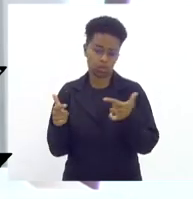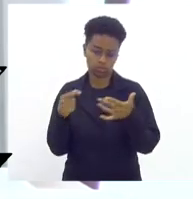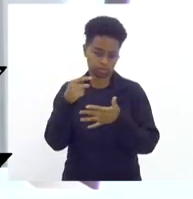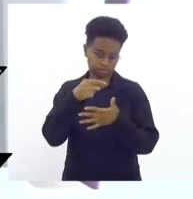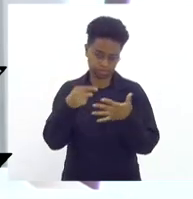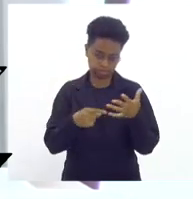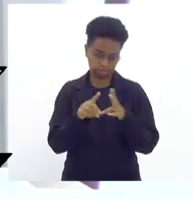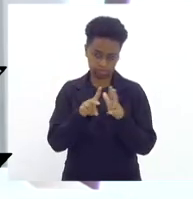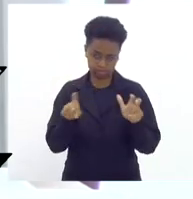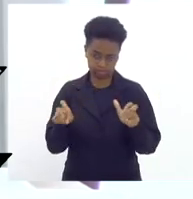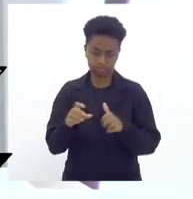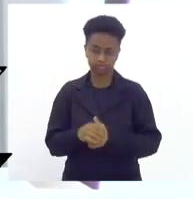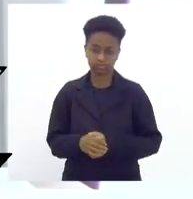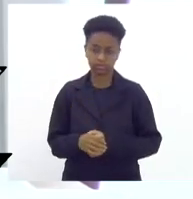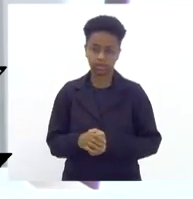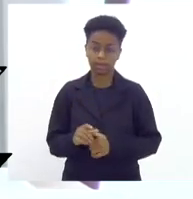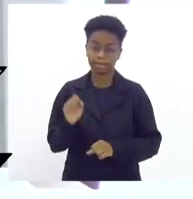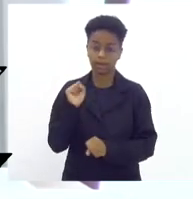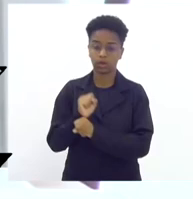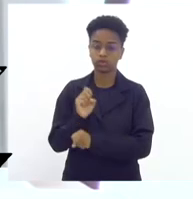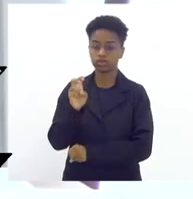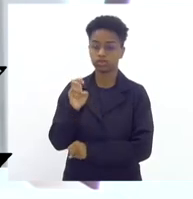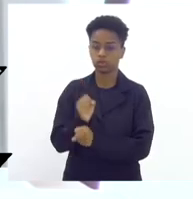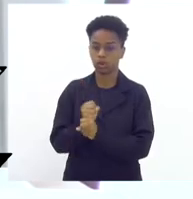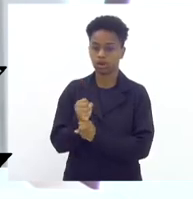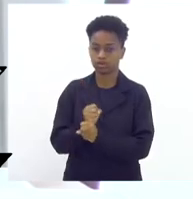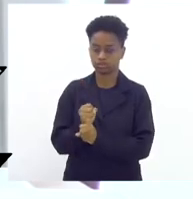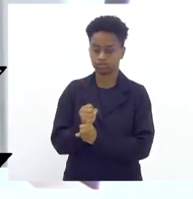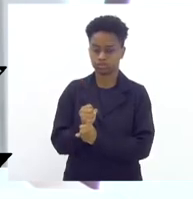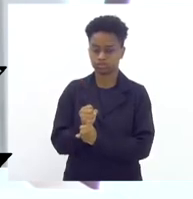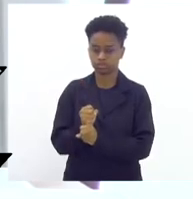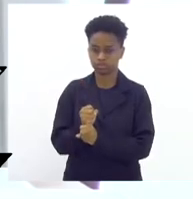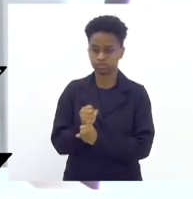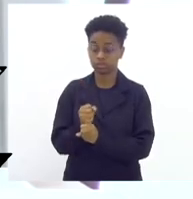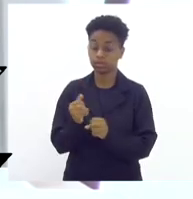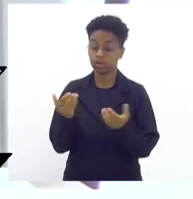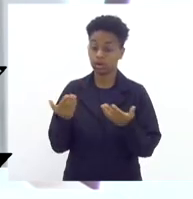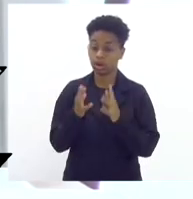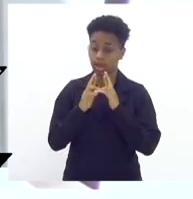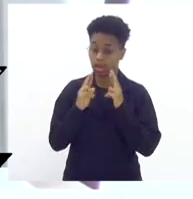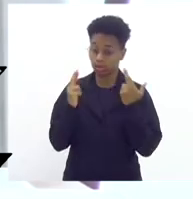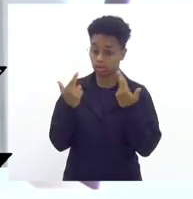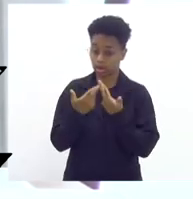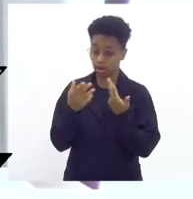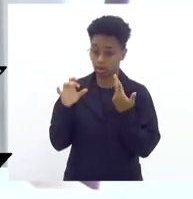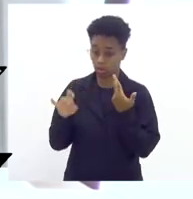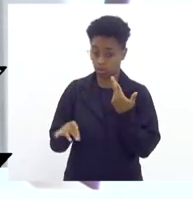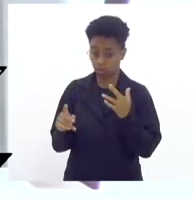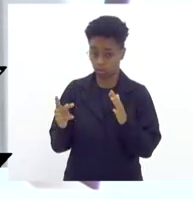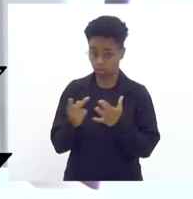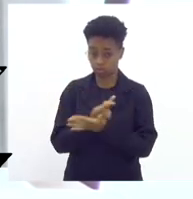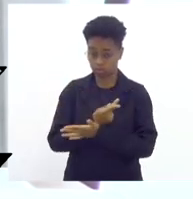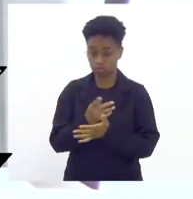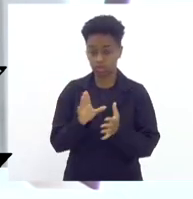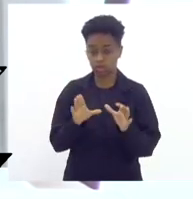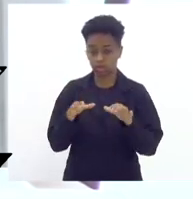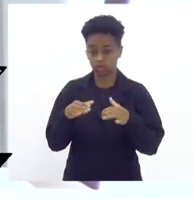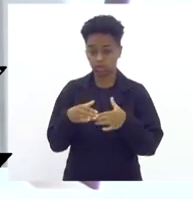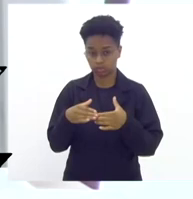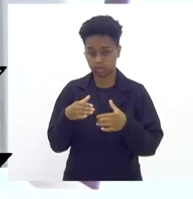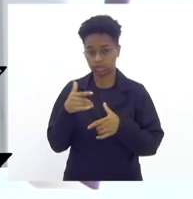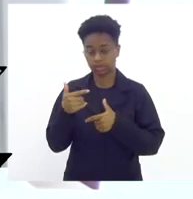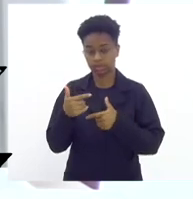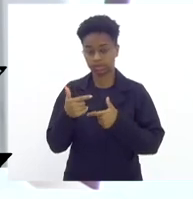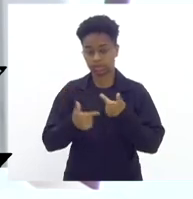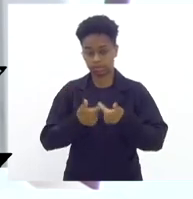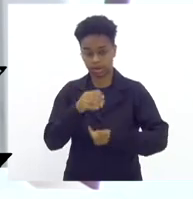é ficou cinco anos mais ou menos parado na última reunião do Conselho Estadual de trabalho e